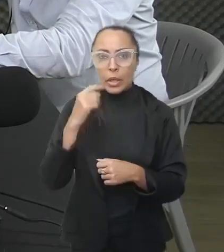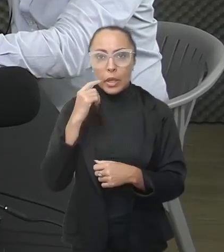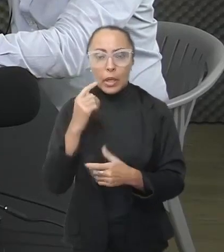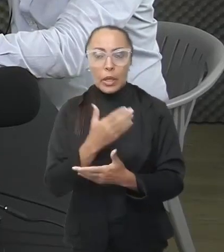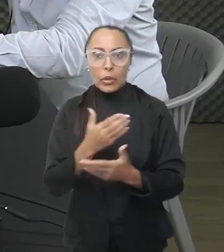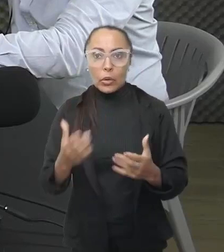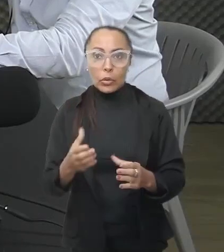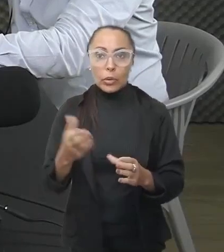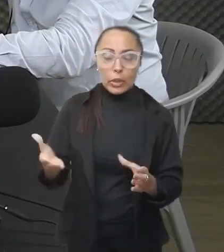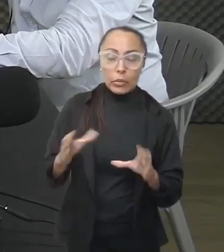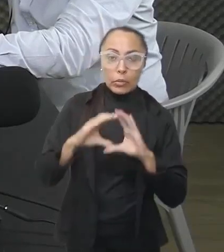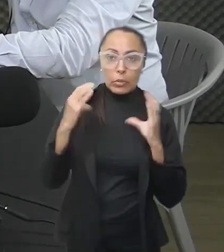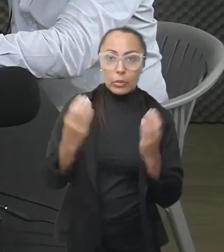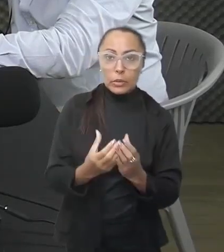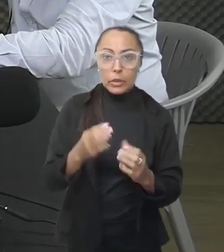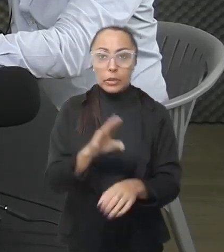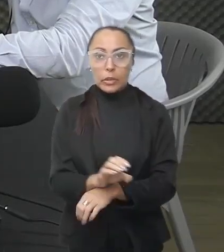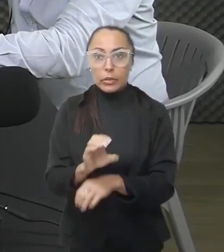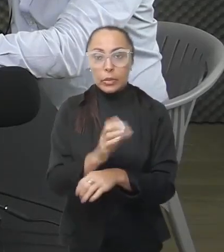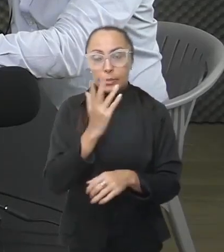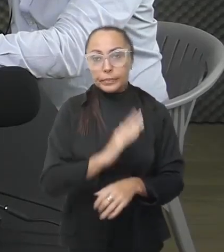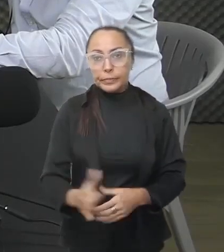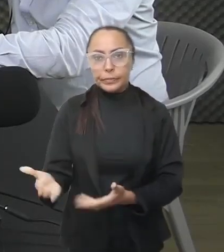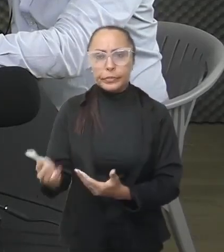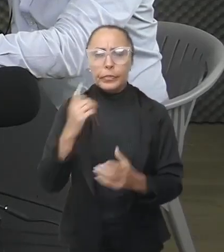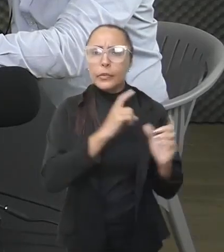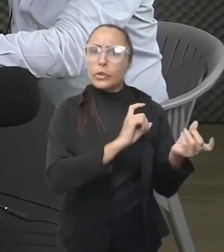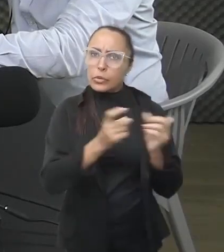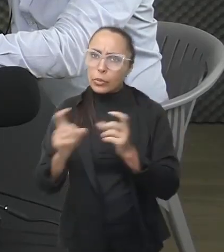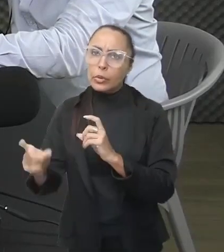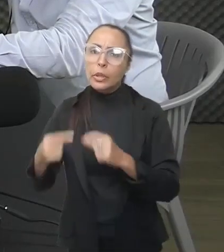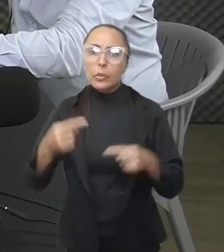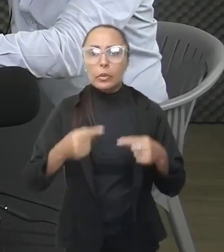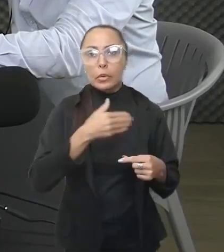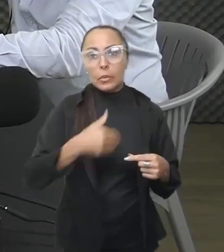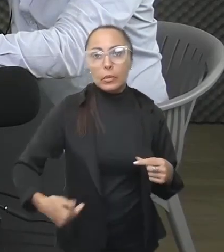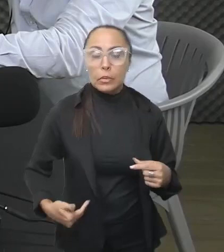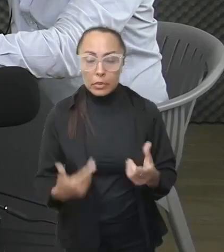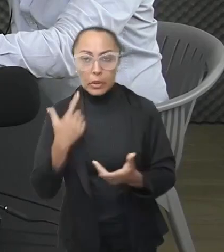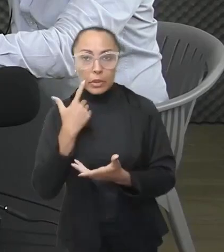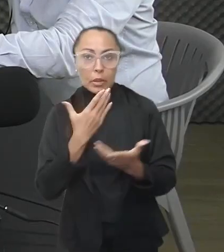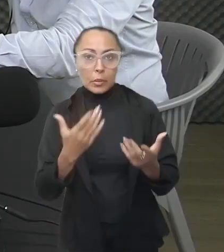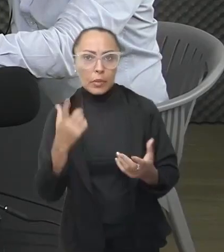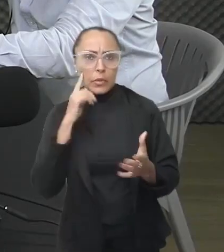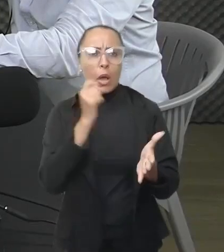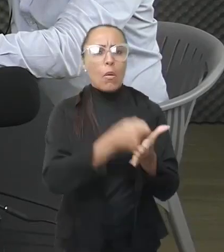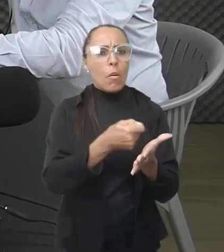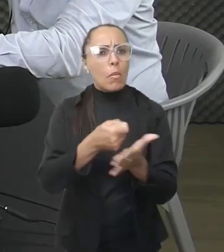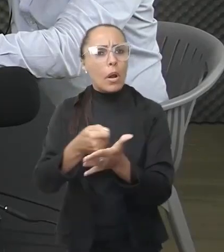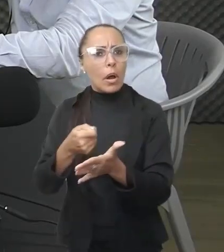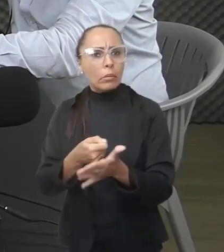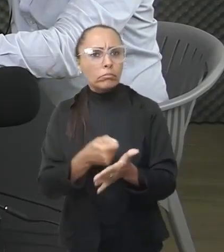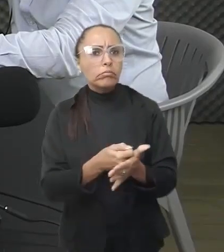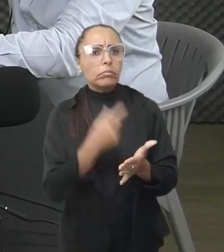Direito da Criança e Adolescente. E no Conselho você está ali para discutir a política pública. Está ali para você cobrar, inclusive, desta